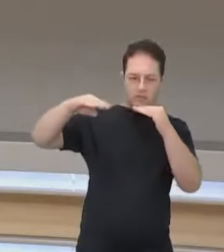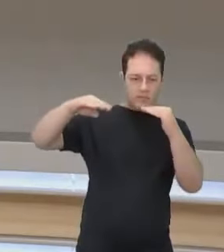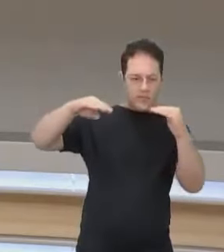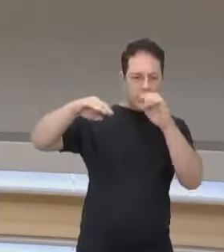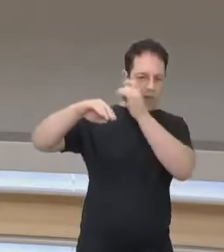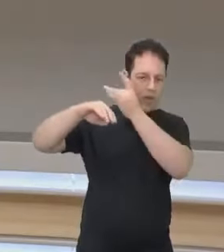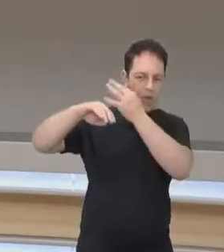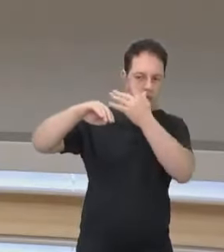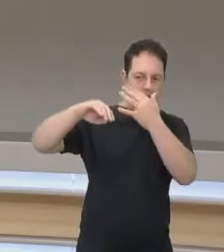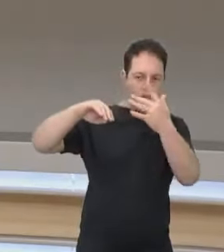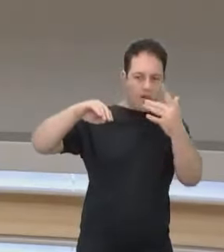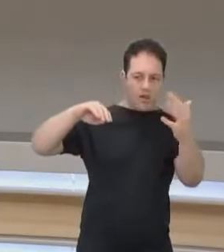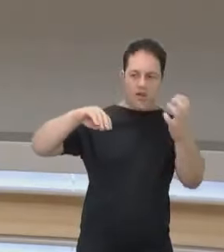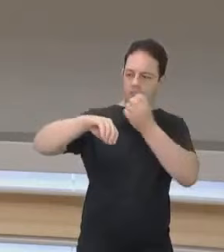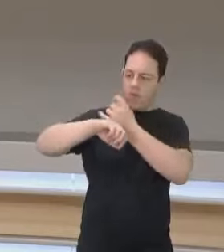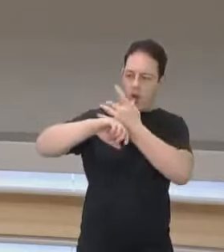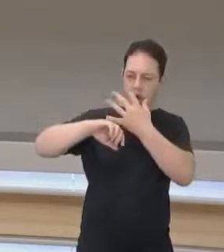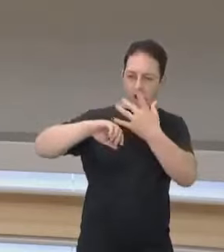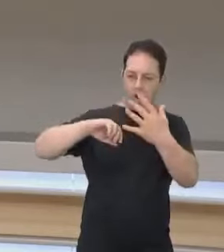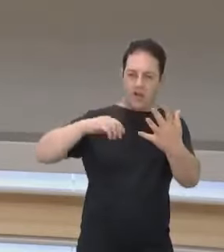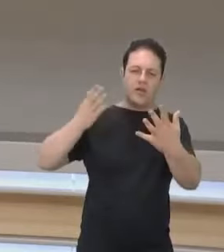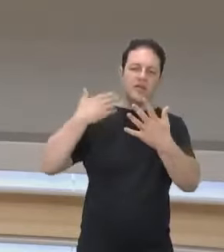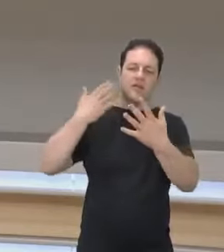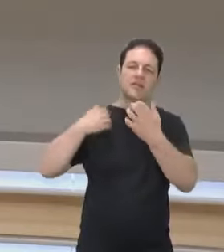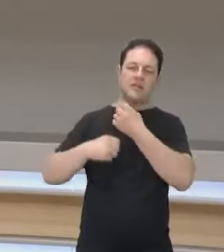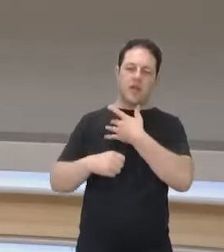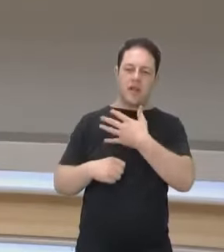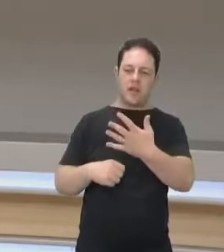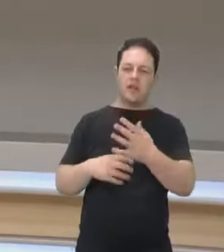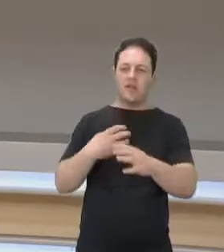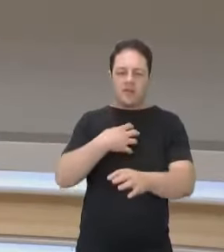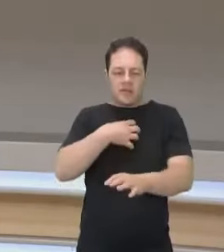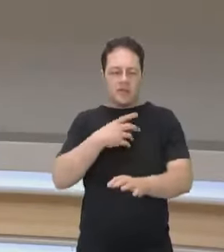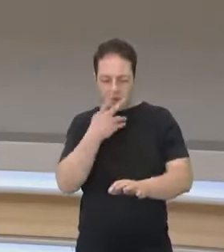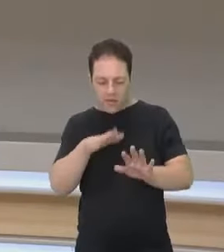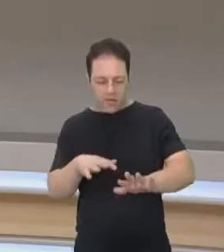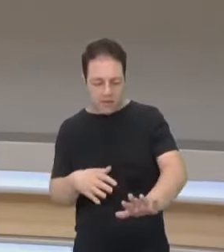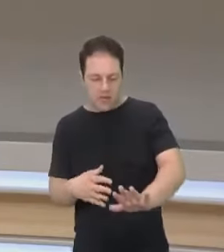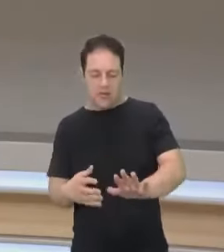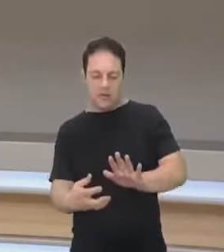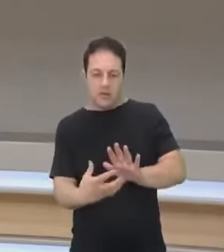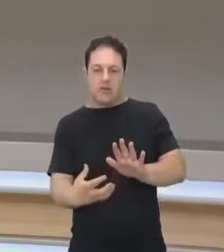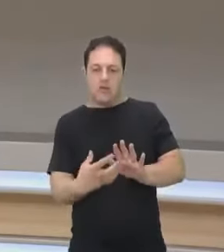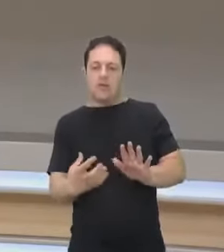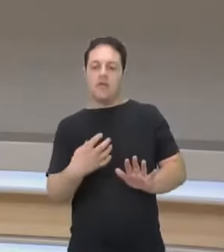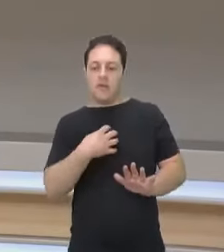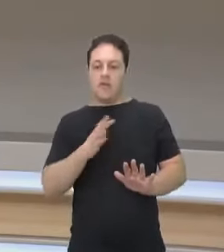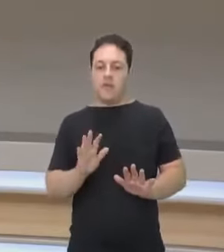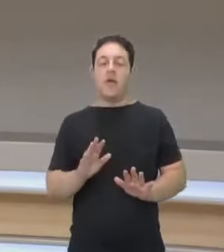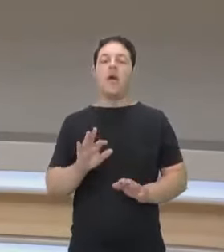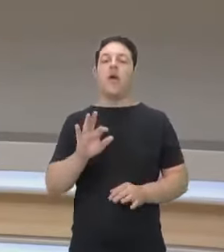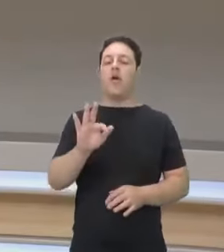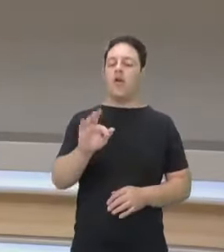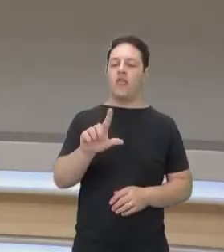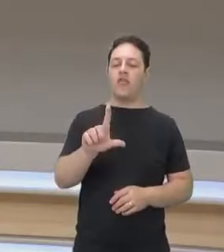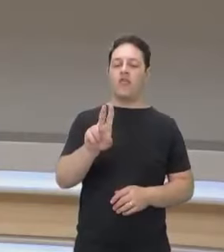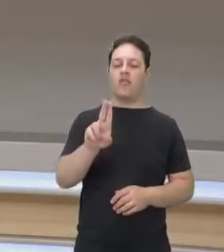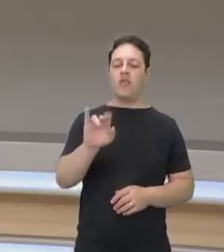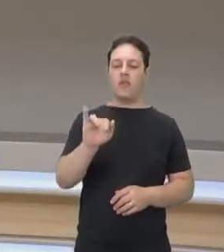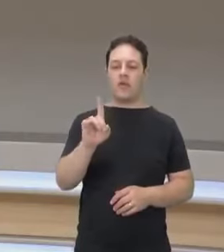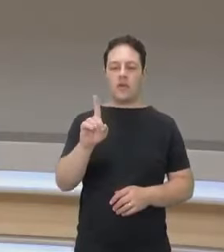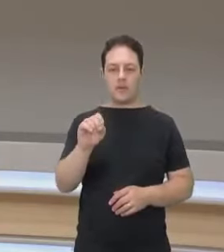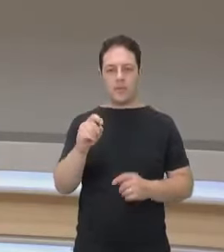Você tem aquele calor que irradia, né? Você sente o calor quando põe a mão perto, né? E nos fluidos, que aí são